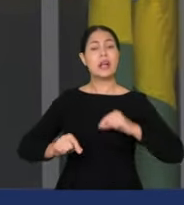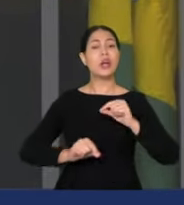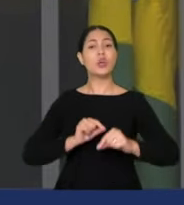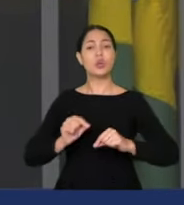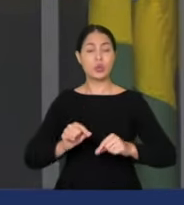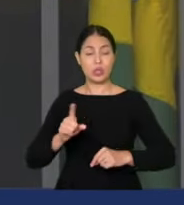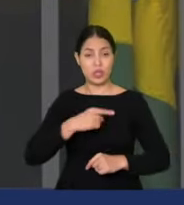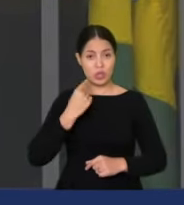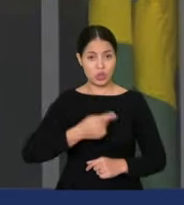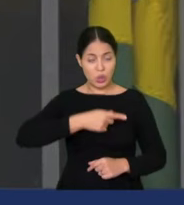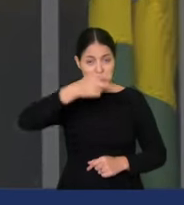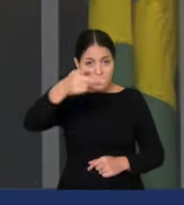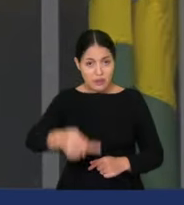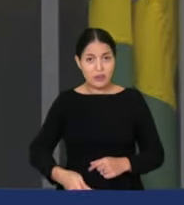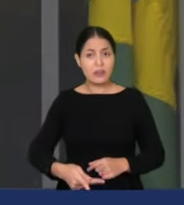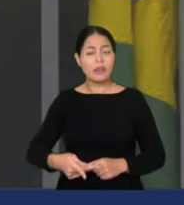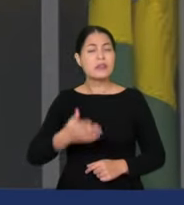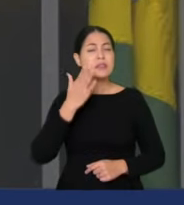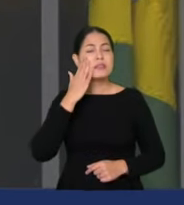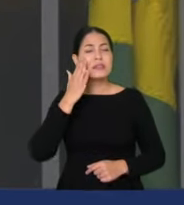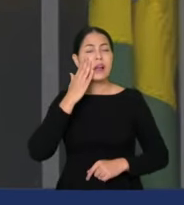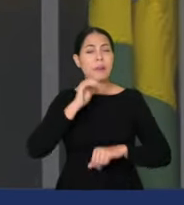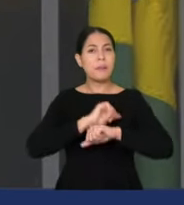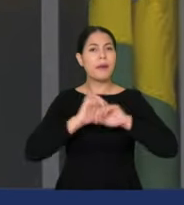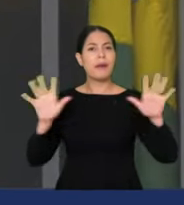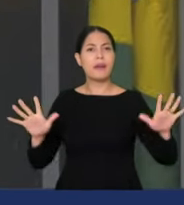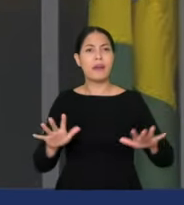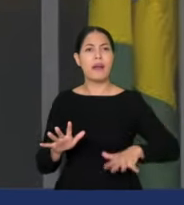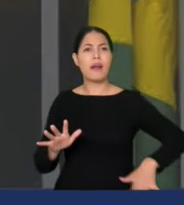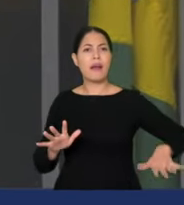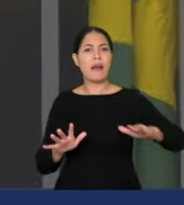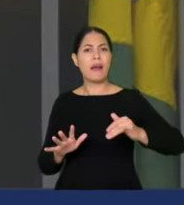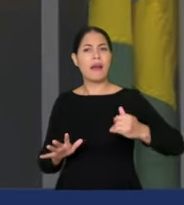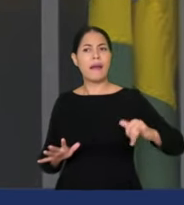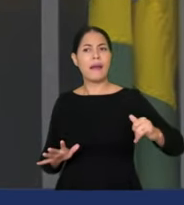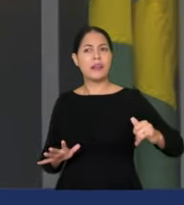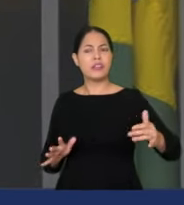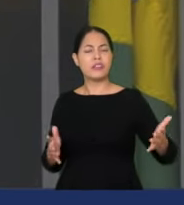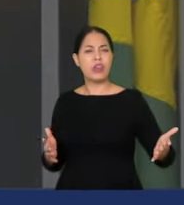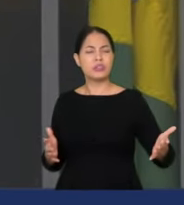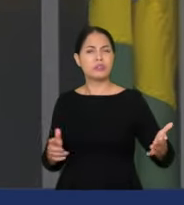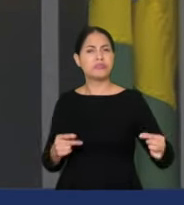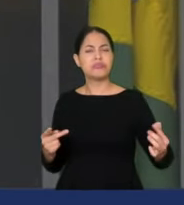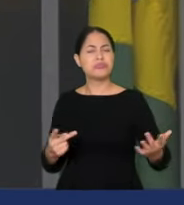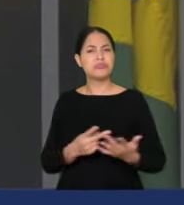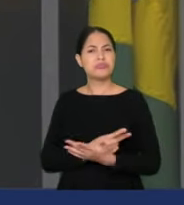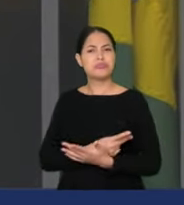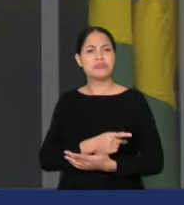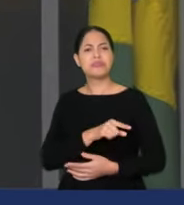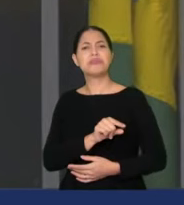que é que está acontecendo, primeiro com o setor energético da energia elétrica no Brasil.